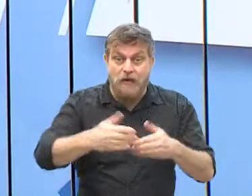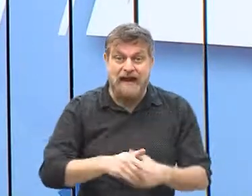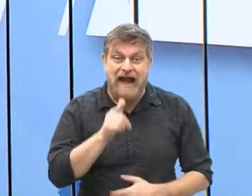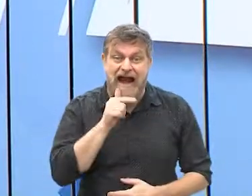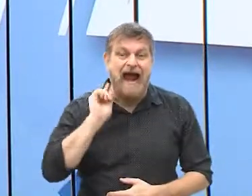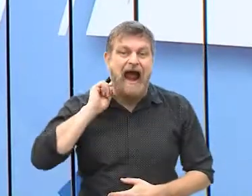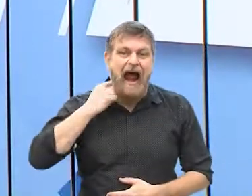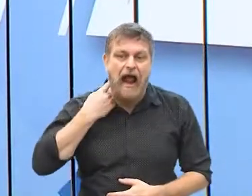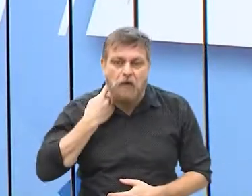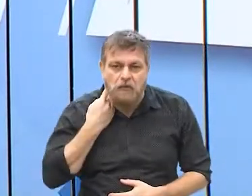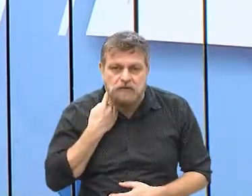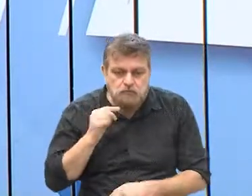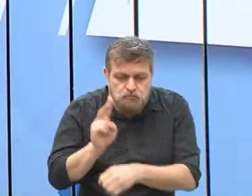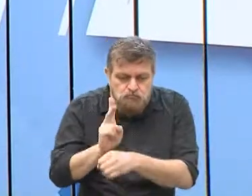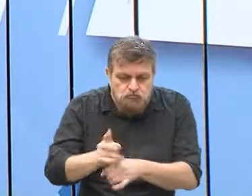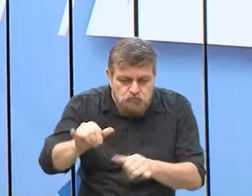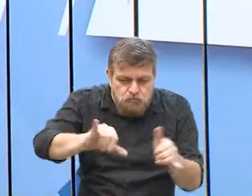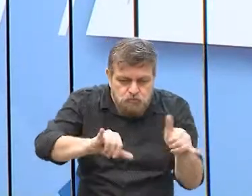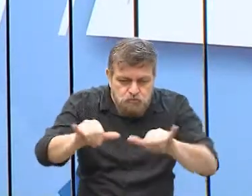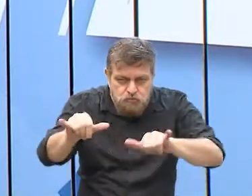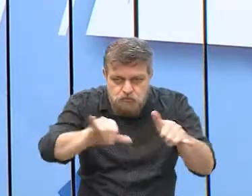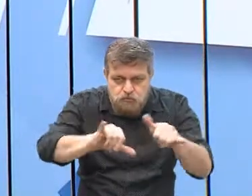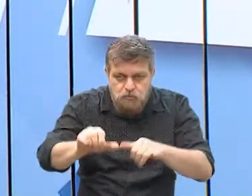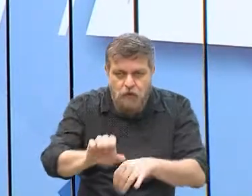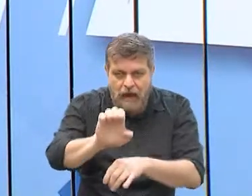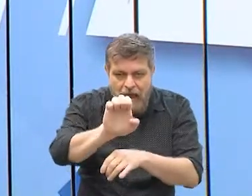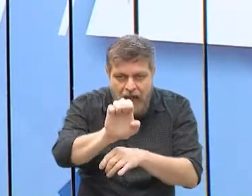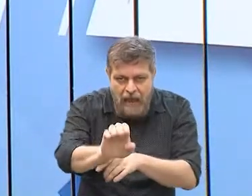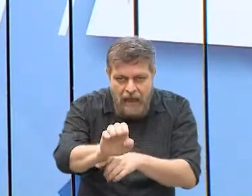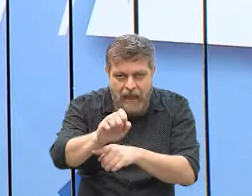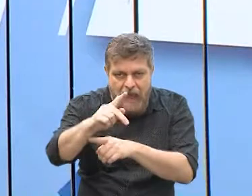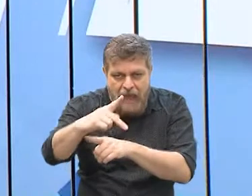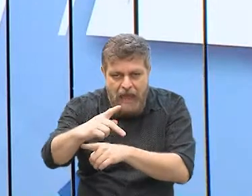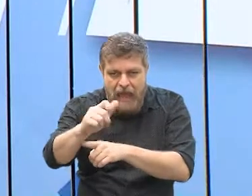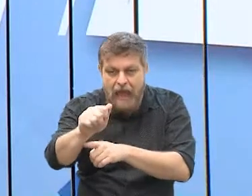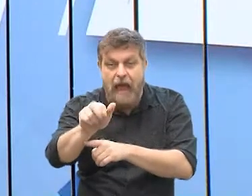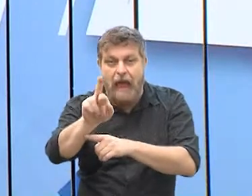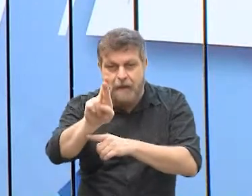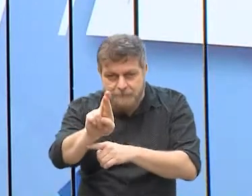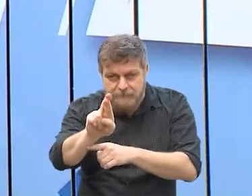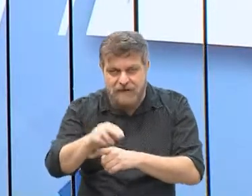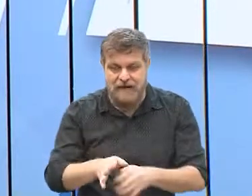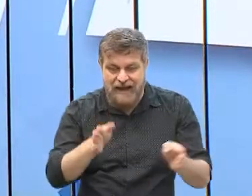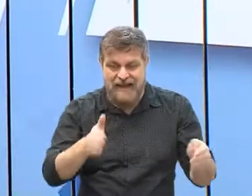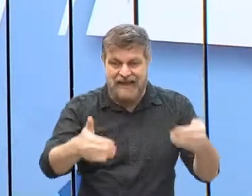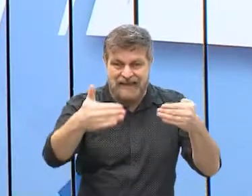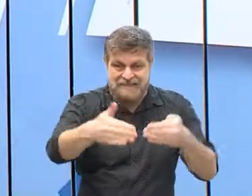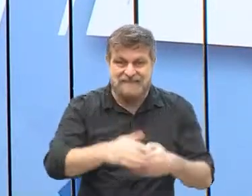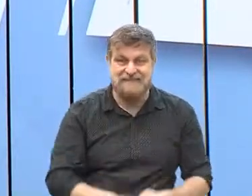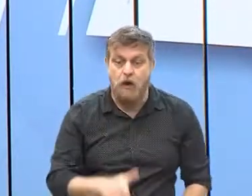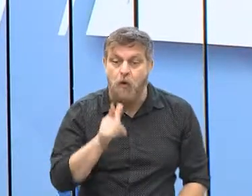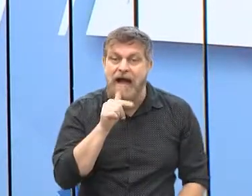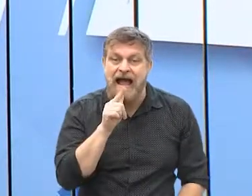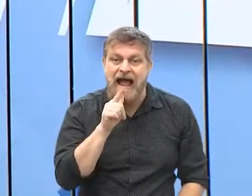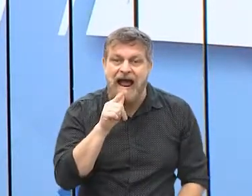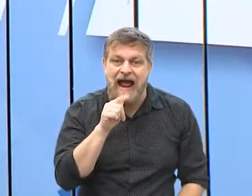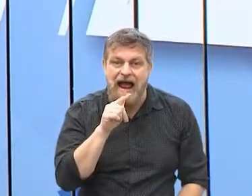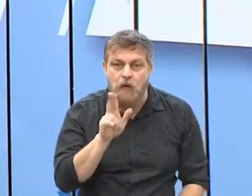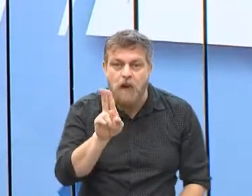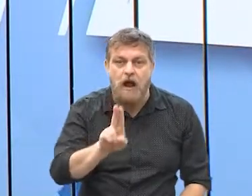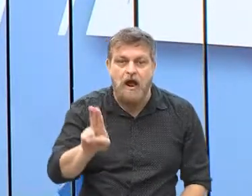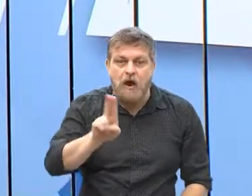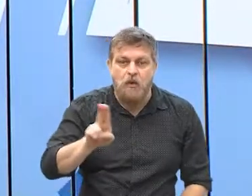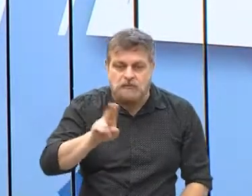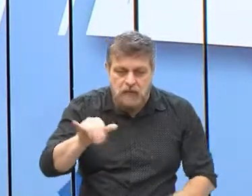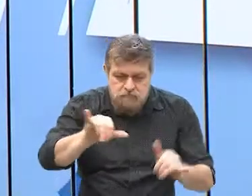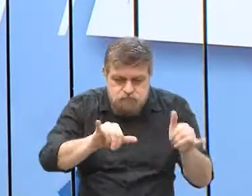esgoto, que hoje é chamada EPAR, né? Estação de Produção de Água de Reuso. Ela trata o esgoto